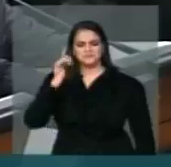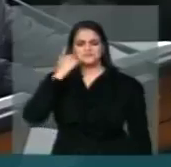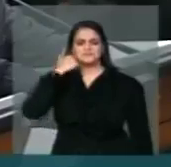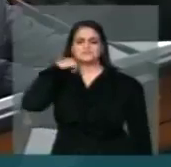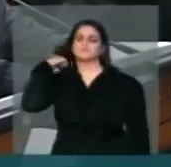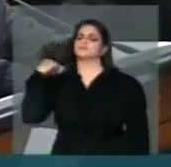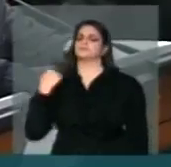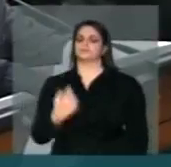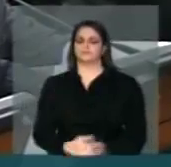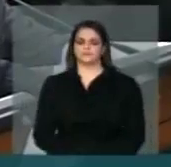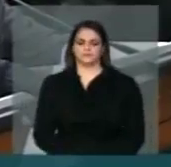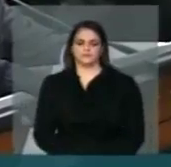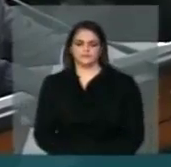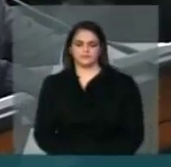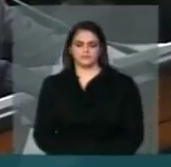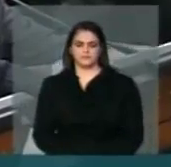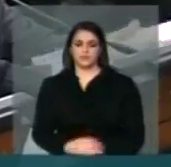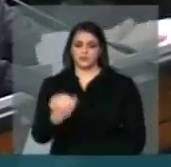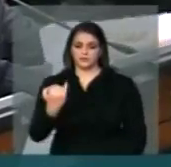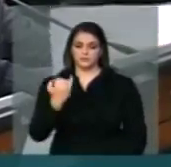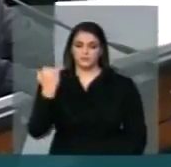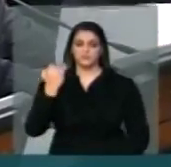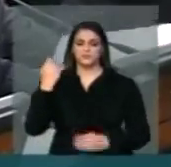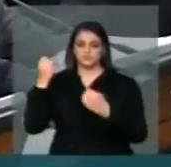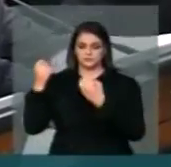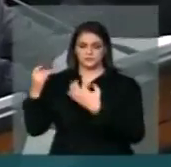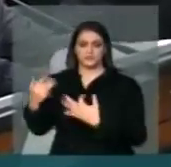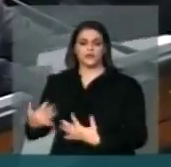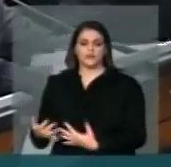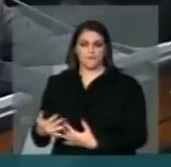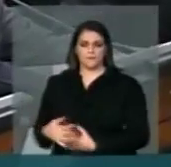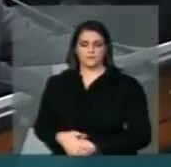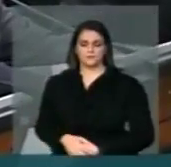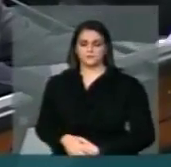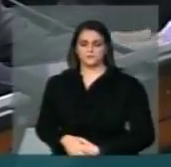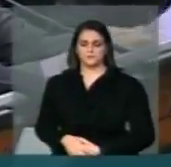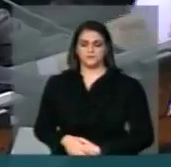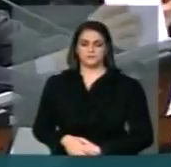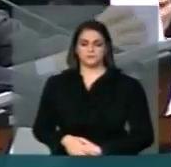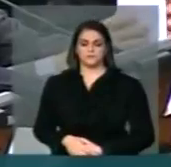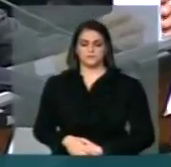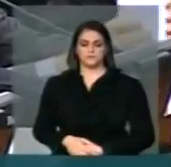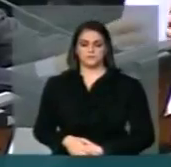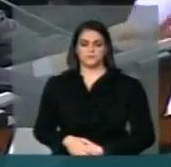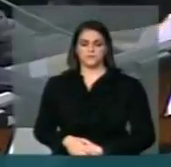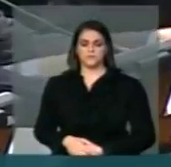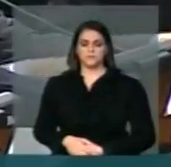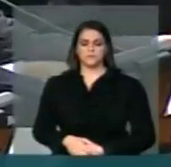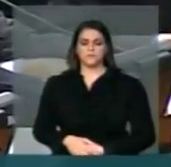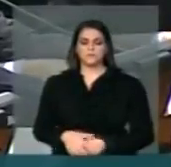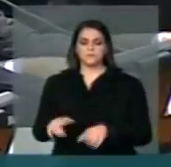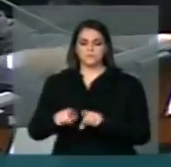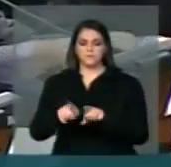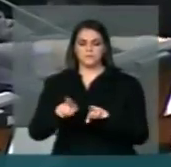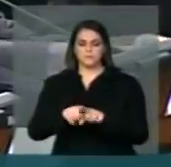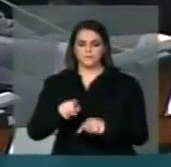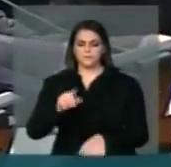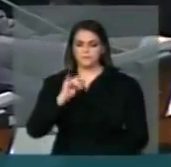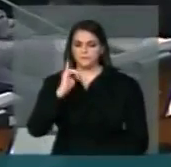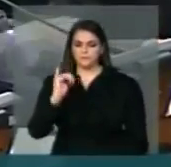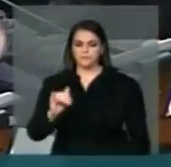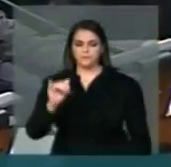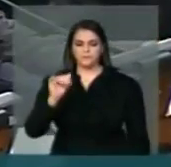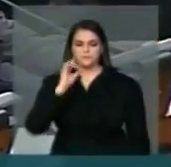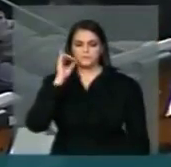É importante ressaltar isso a Vossa Excelência. Isso. E também ao deputado Valdir, antes de começar, senhor